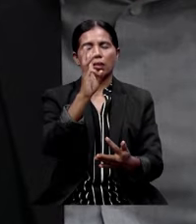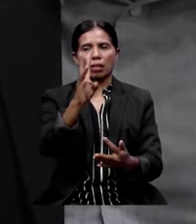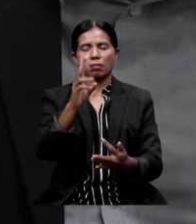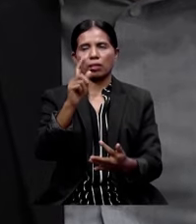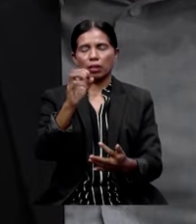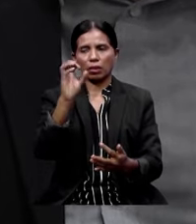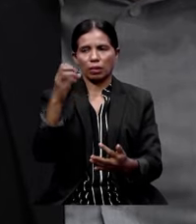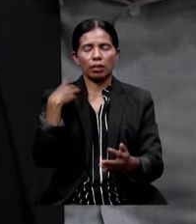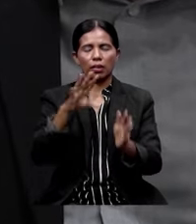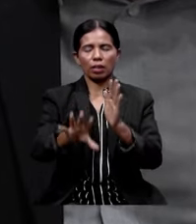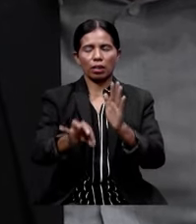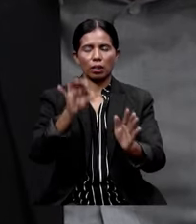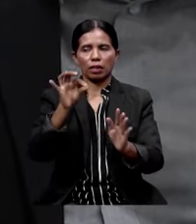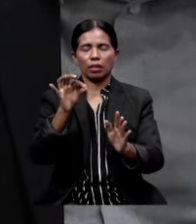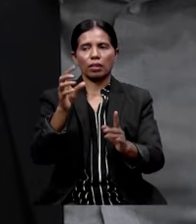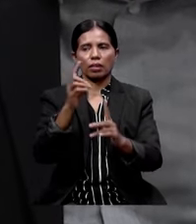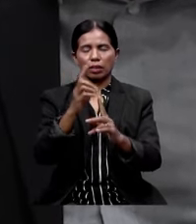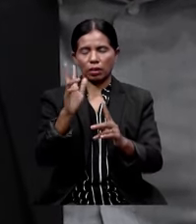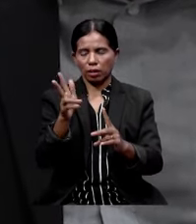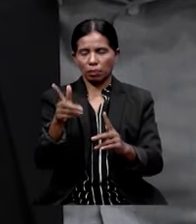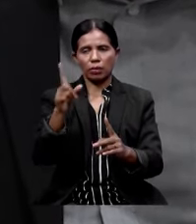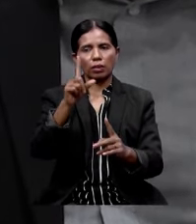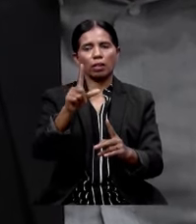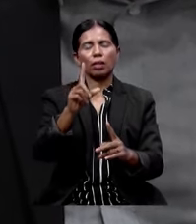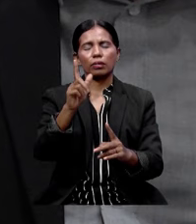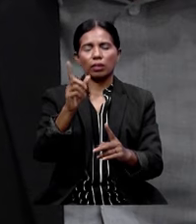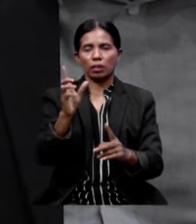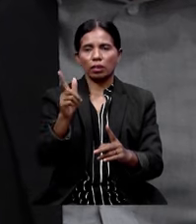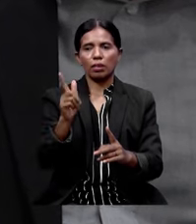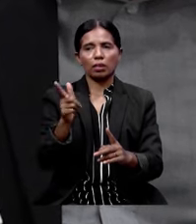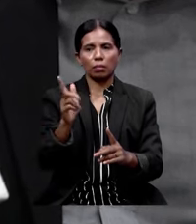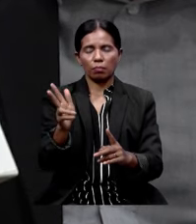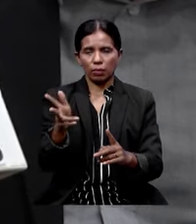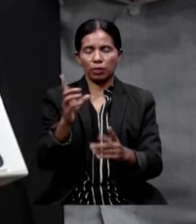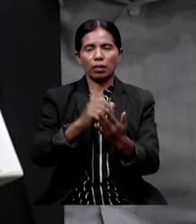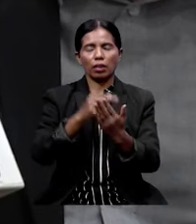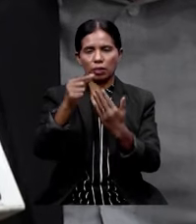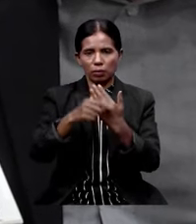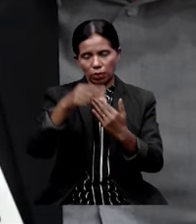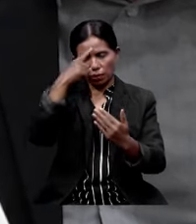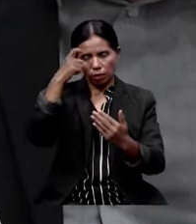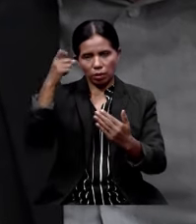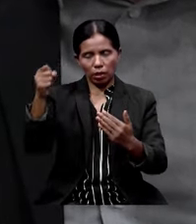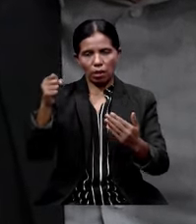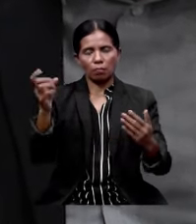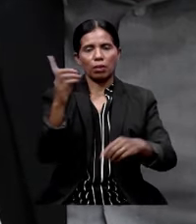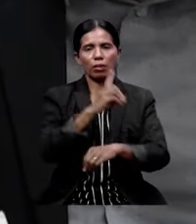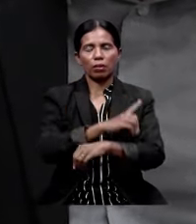hili loron tentativa hili loron de 30 de agosto tamba loron histórico ida ba luta libertação da